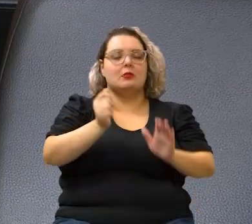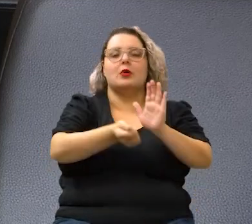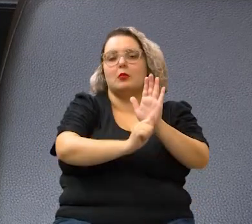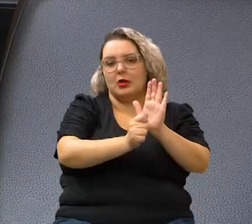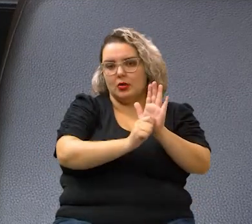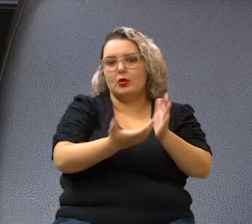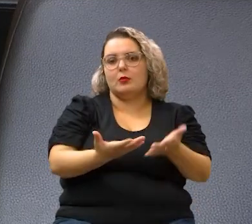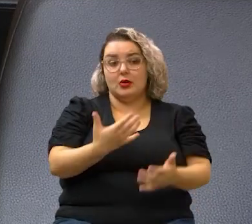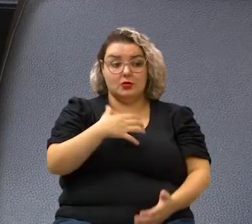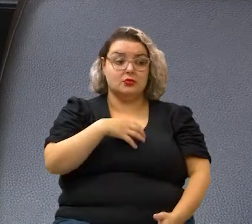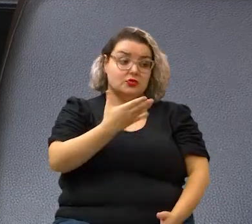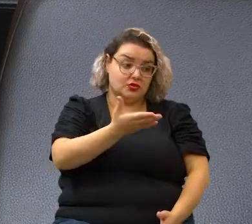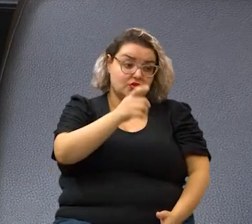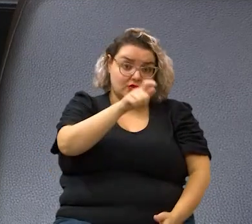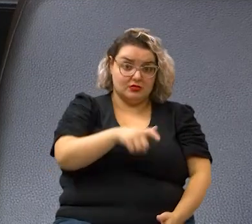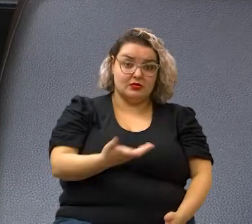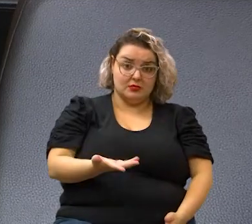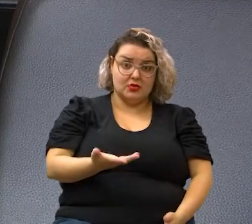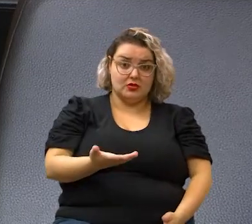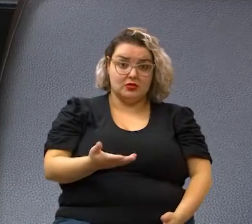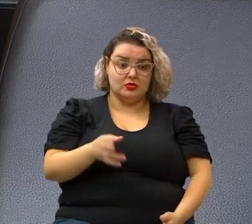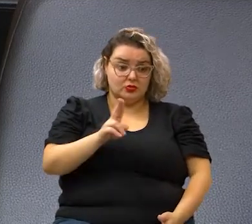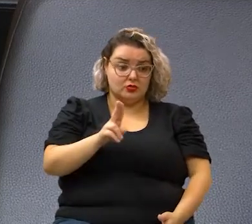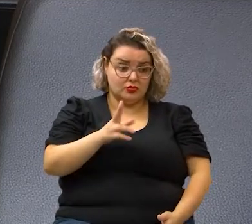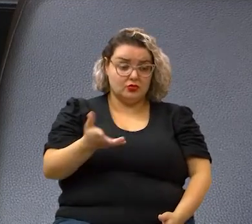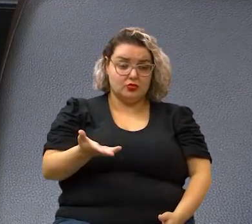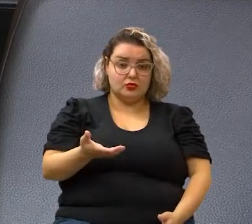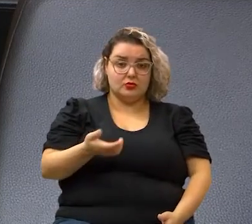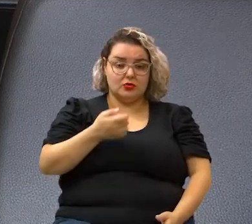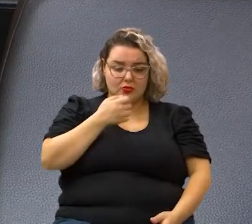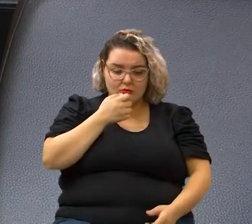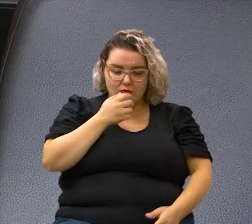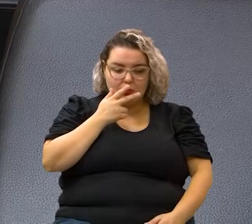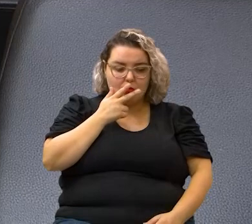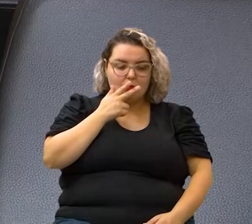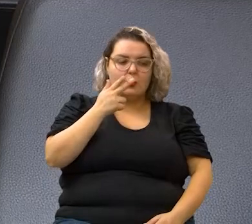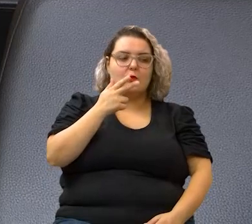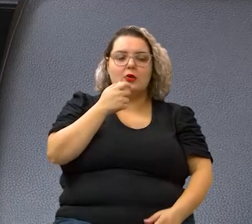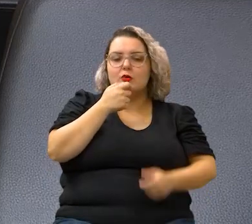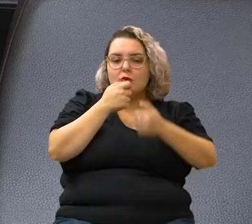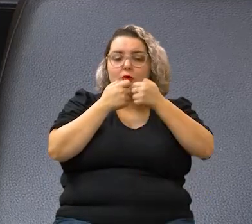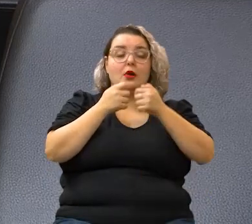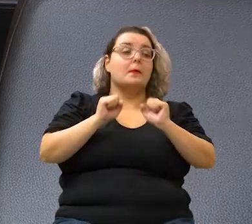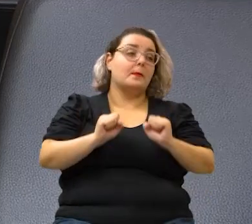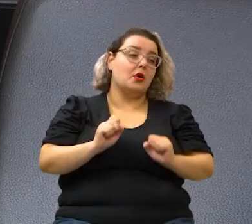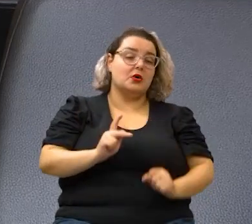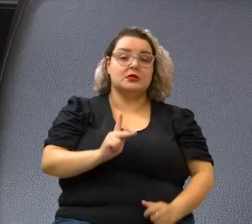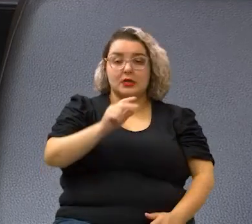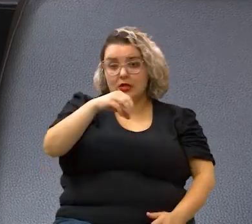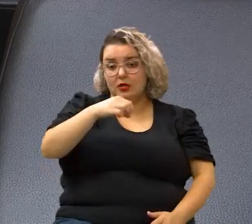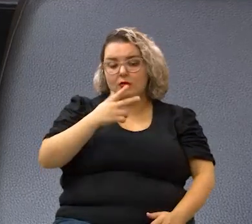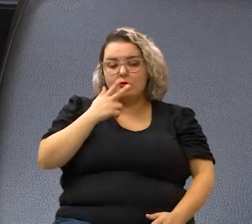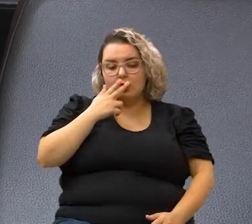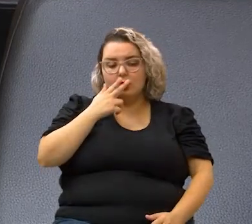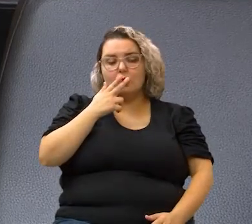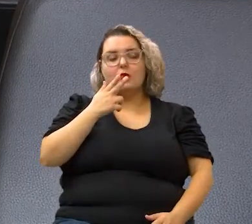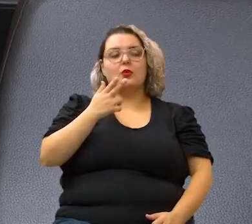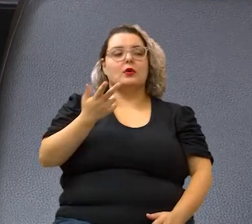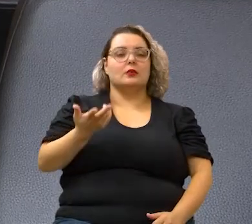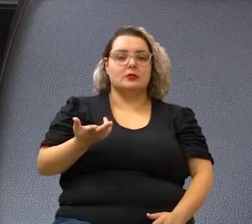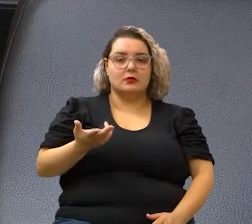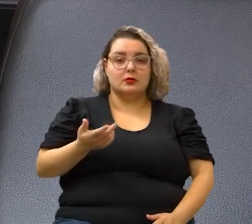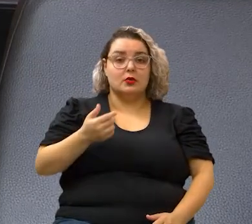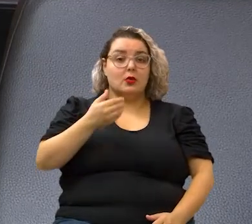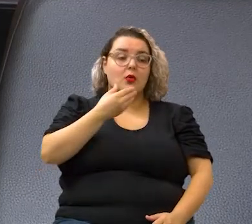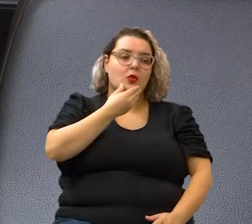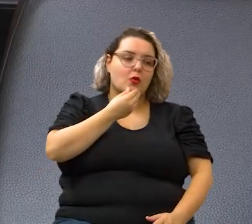uma substância, que é uma droga, até pelas condições da pessoa ali na hora que dá uma tragada. Pode ser a K9. Tenho